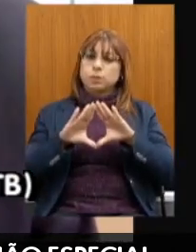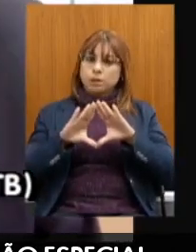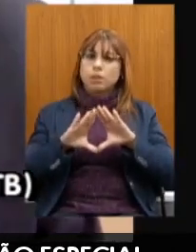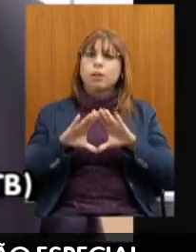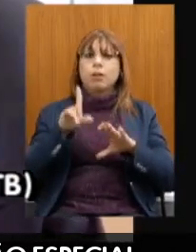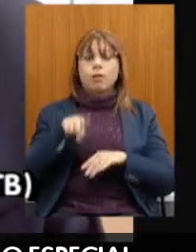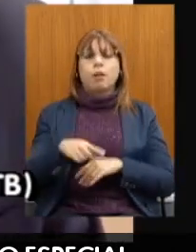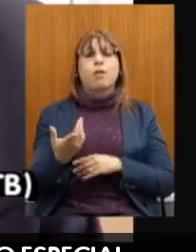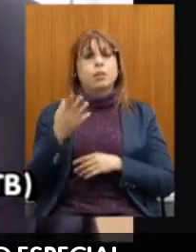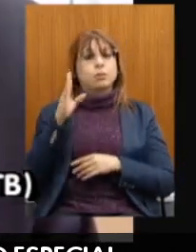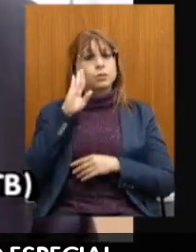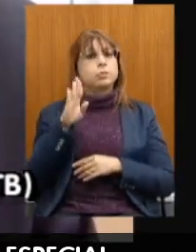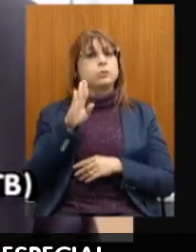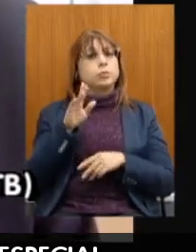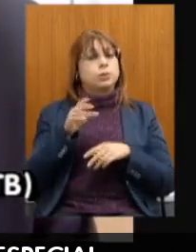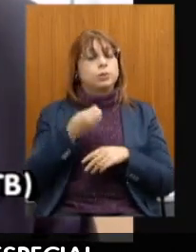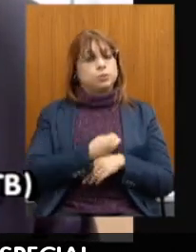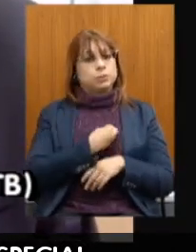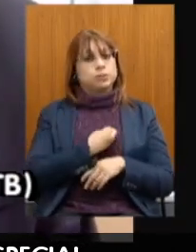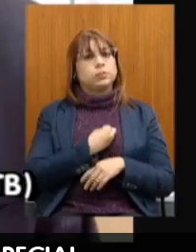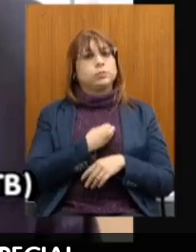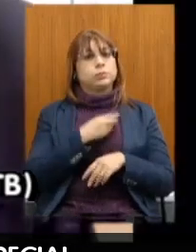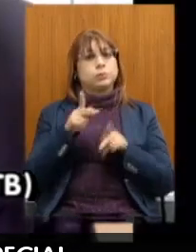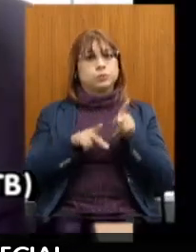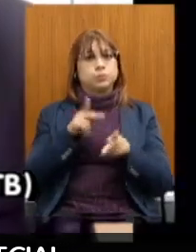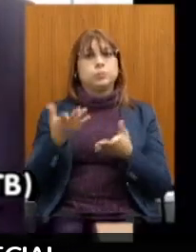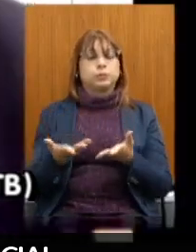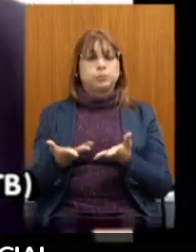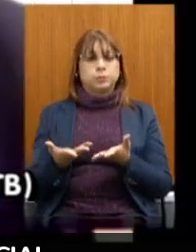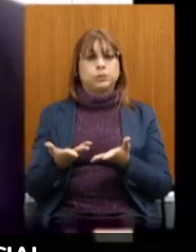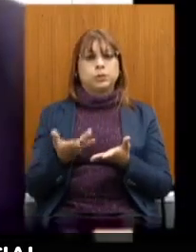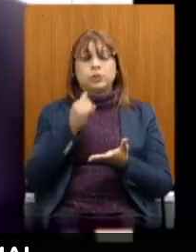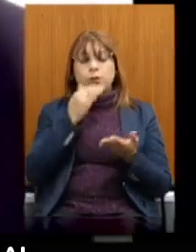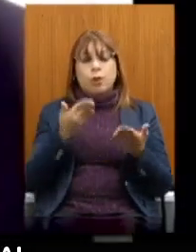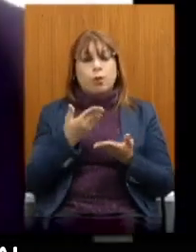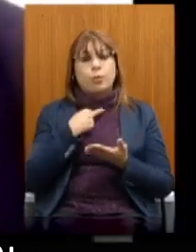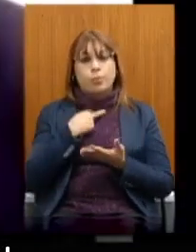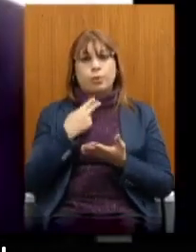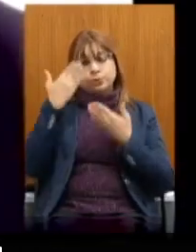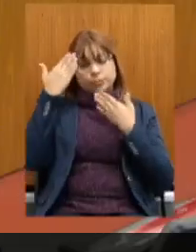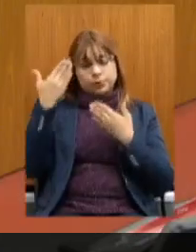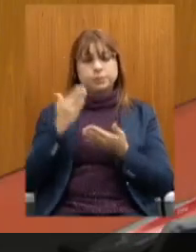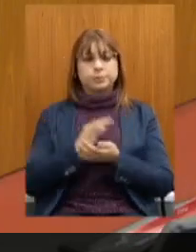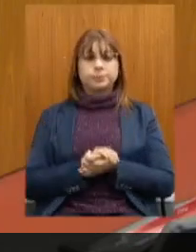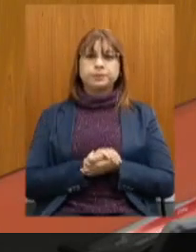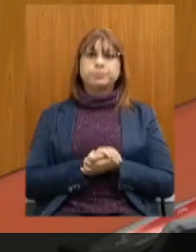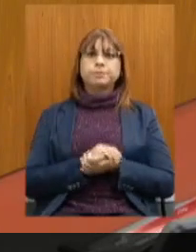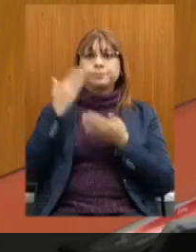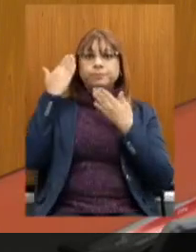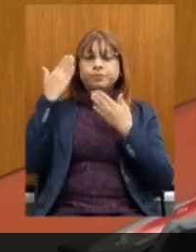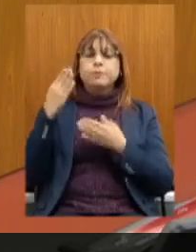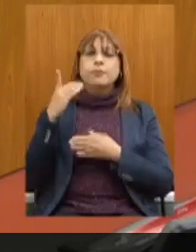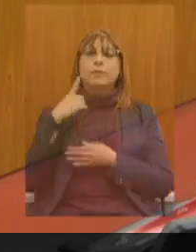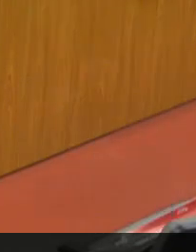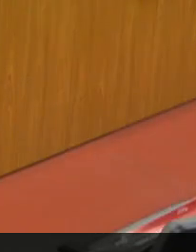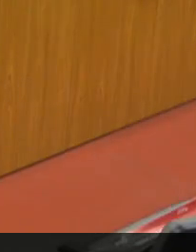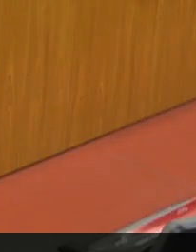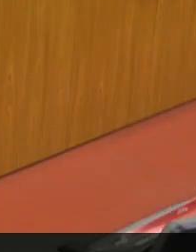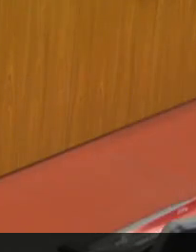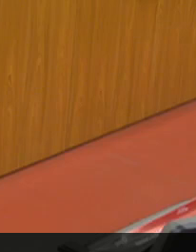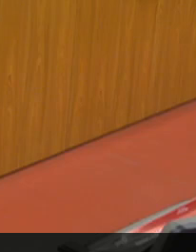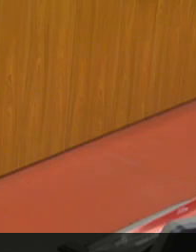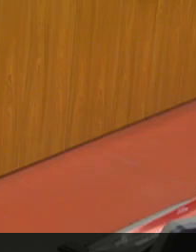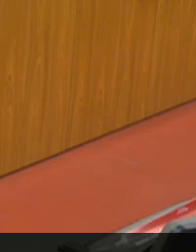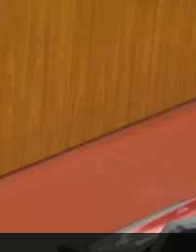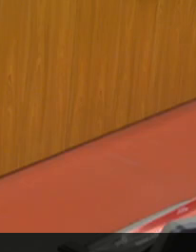é a participação popular. Obrigado, infelizmente, deputado. Neste momento, não é possível. Muito obrigado, presidente. Obrigado, deputado Sargento Rodrigues. Próximo orador inscrito, deputado